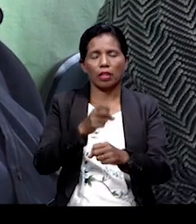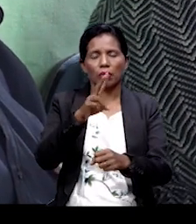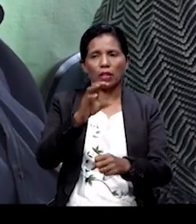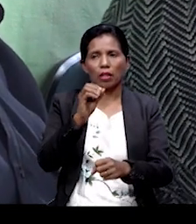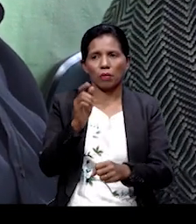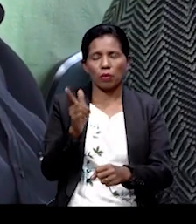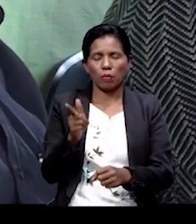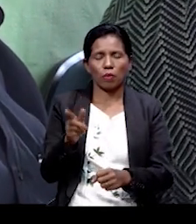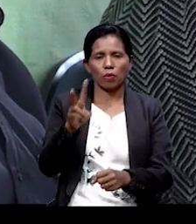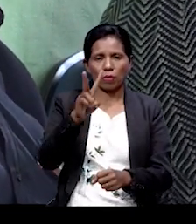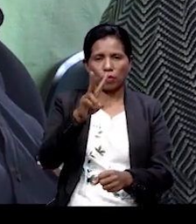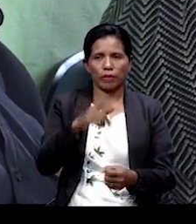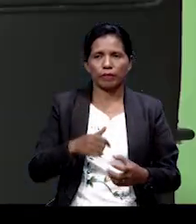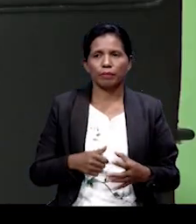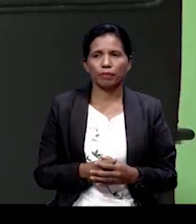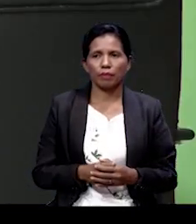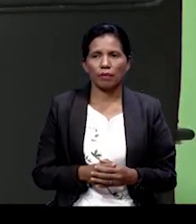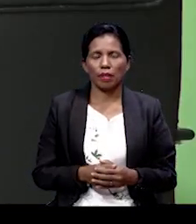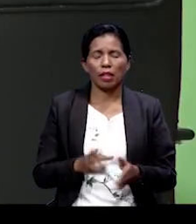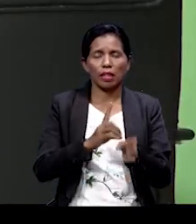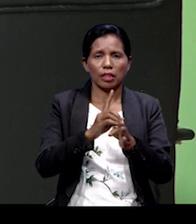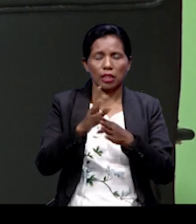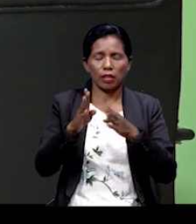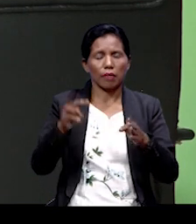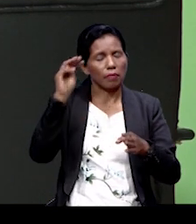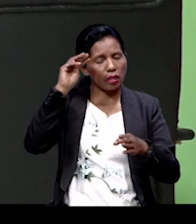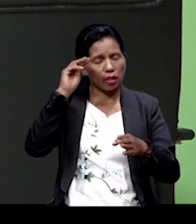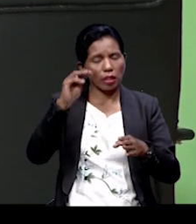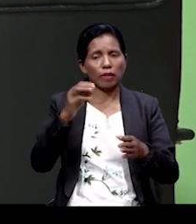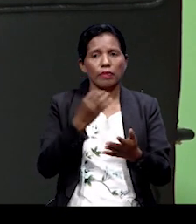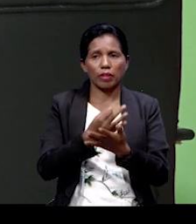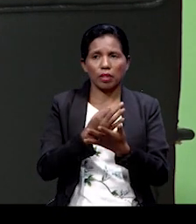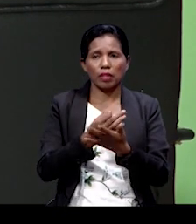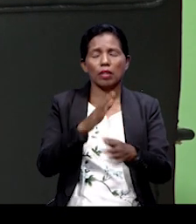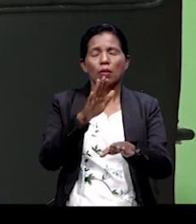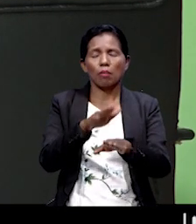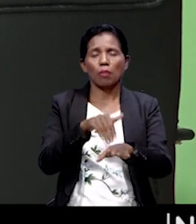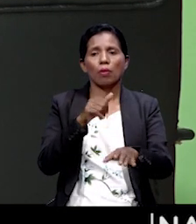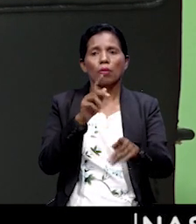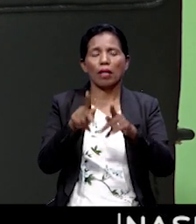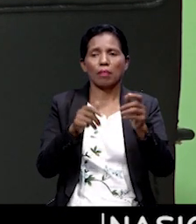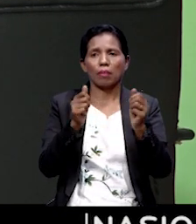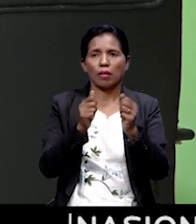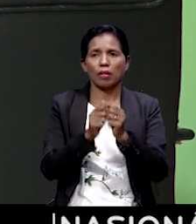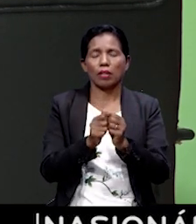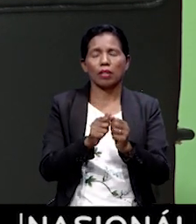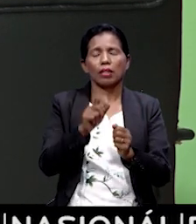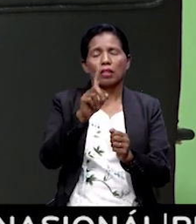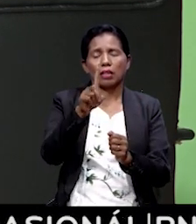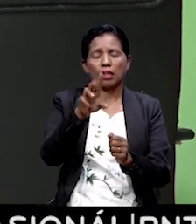ronuluresin rua Direção da Estatística do Ministério das Finanças se recruta EMA 3.700. 3.700 nem vai ser